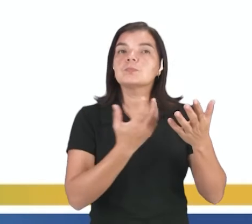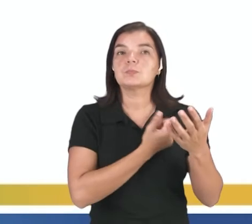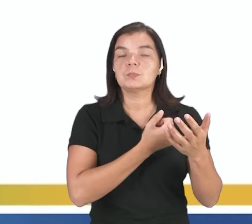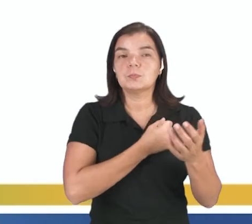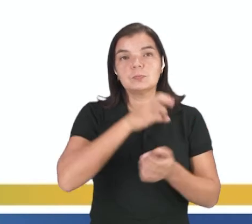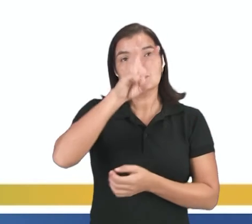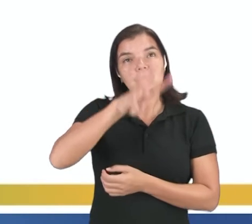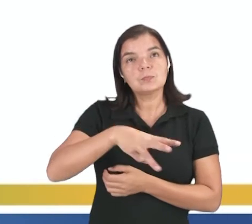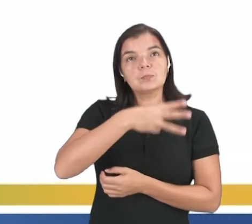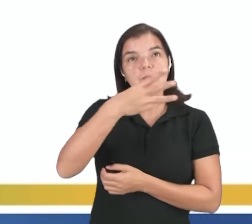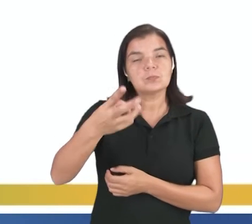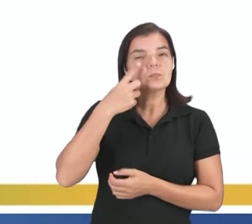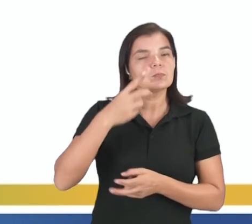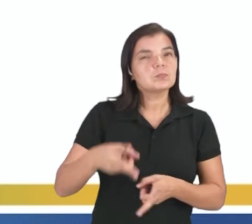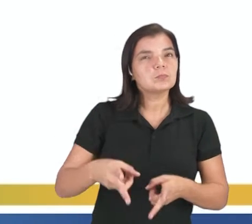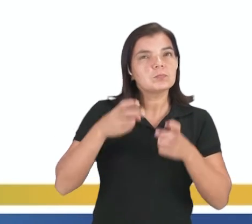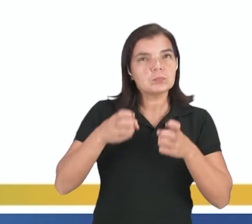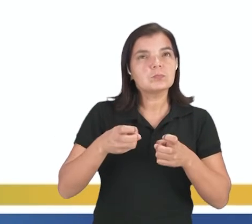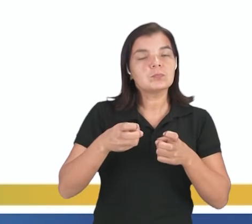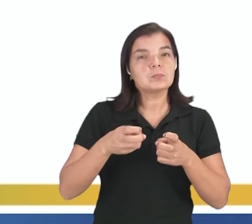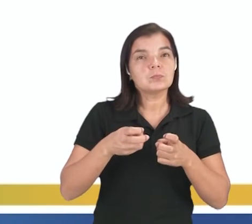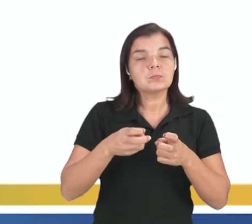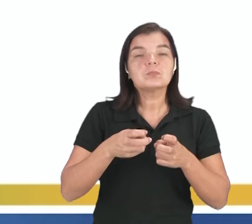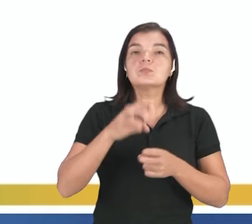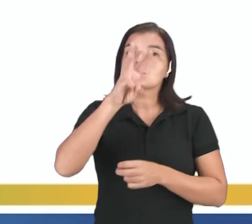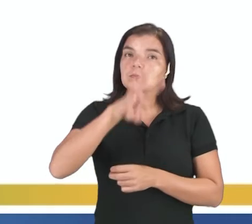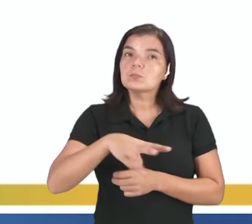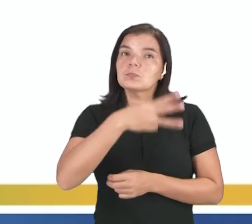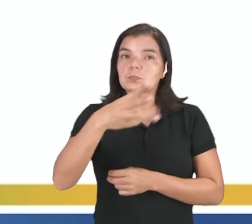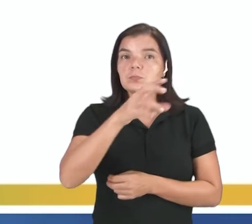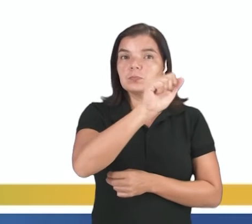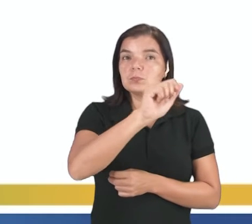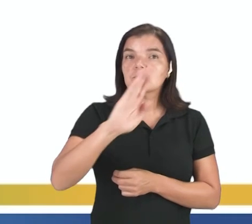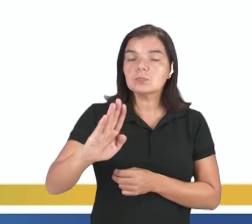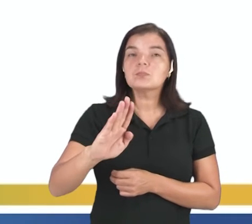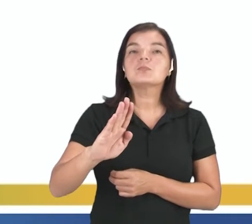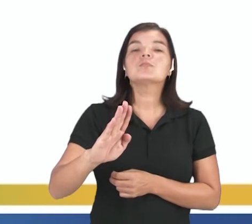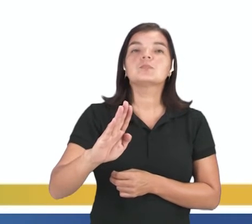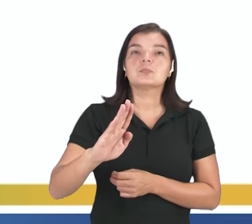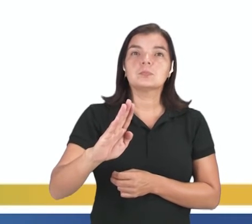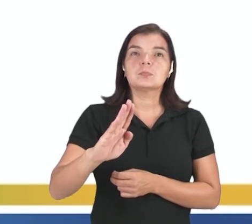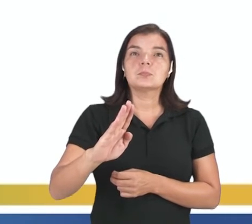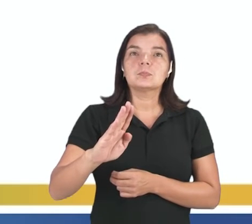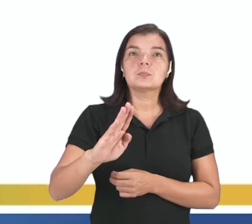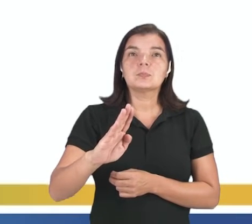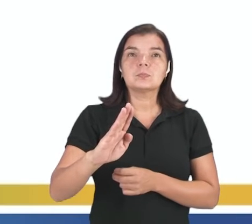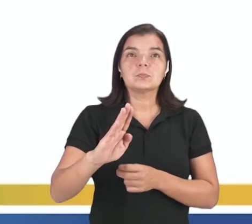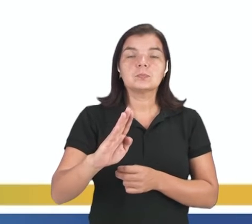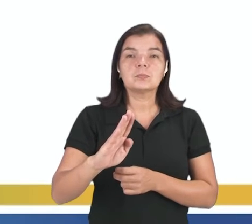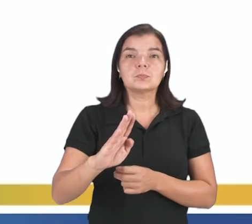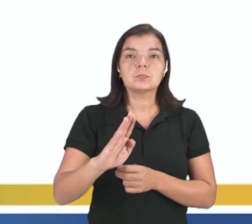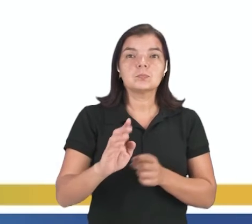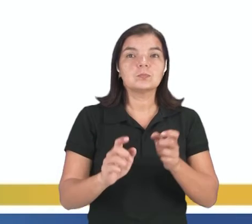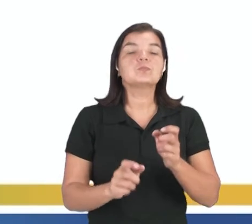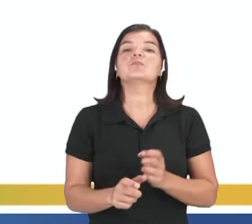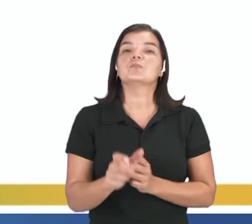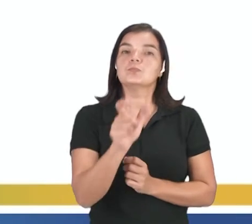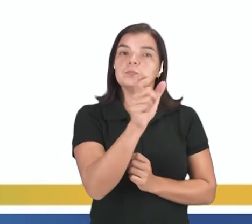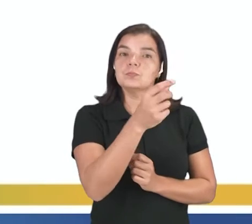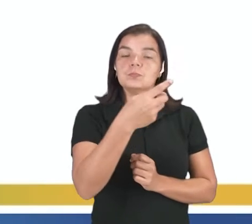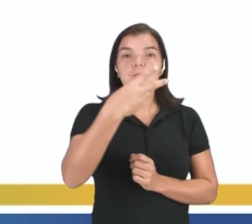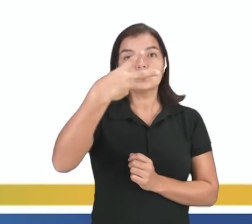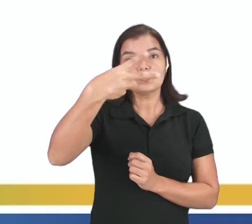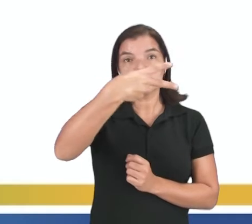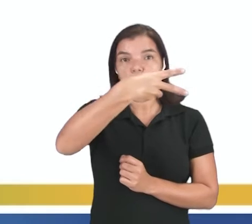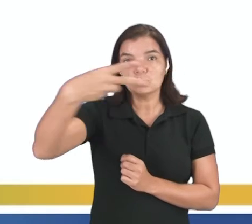da matriz. Então percebam que nessa matriz A e B, ela é composta por 2 linhas e 2